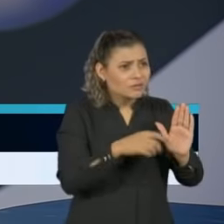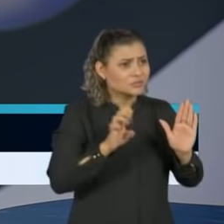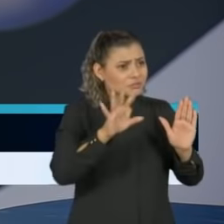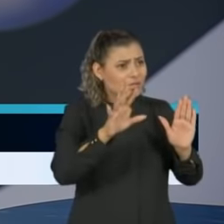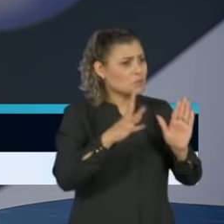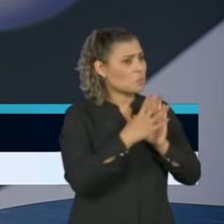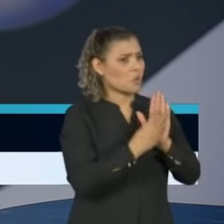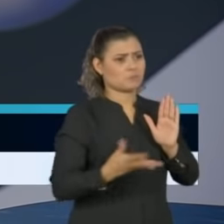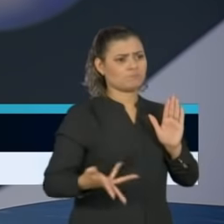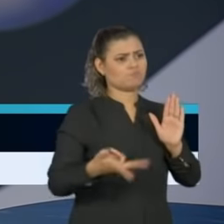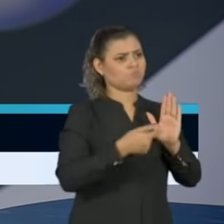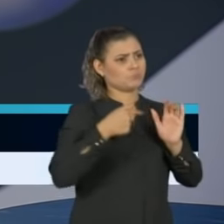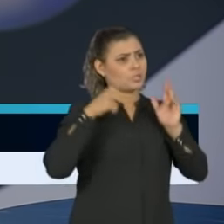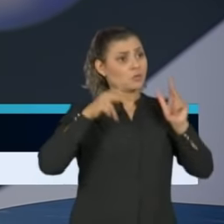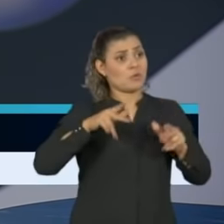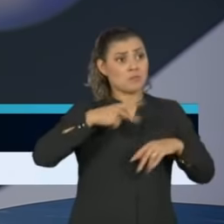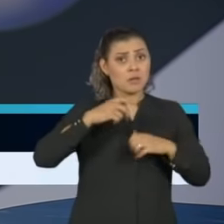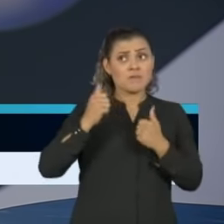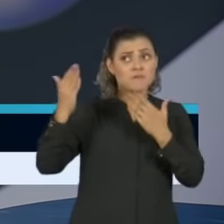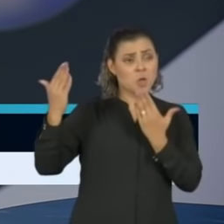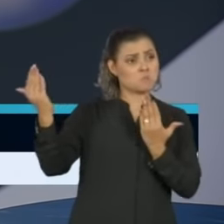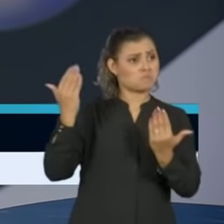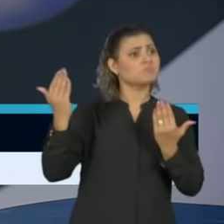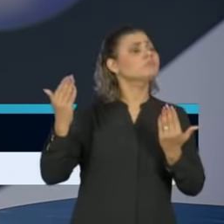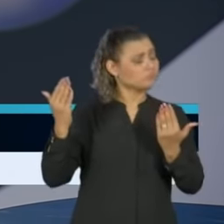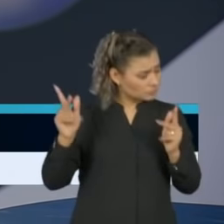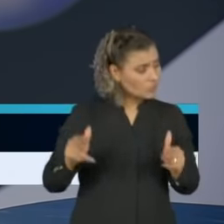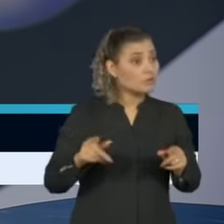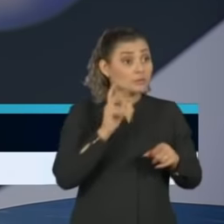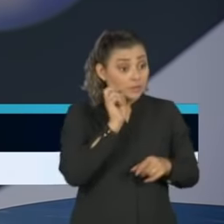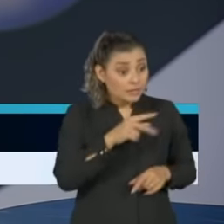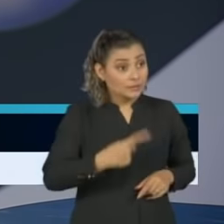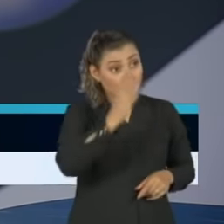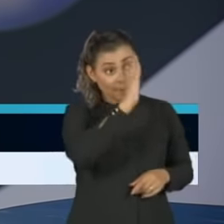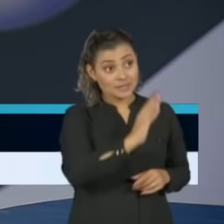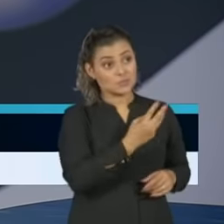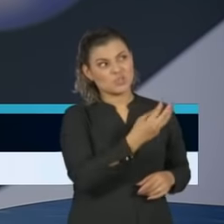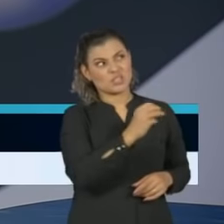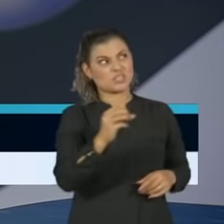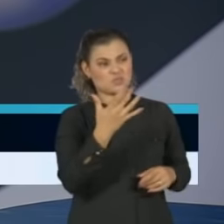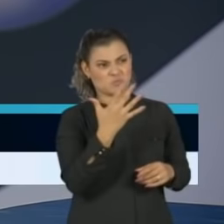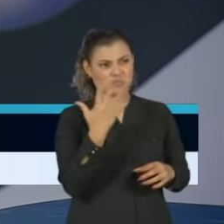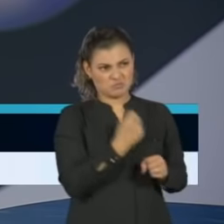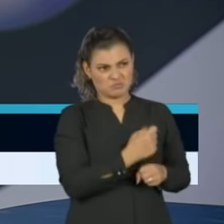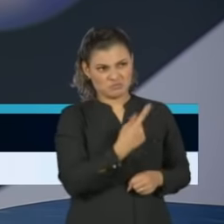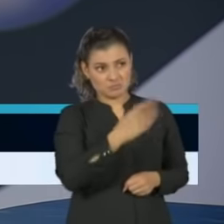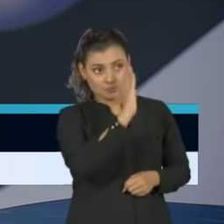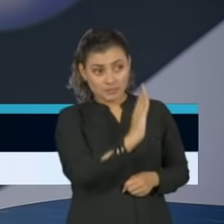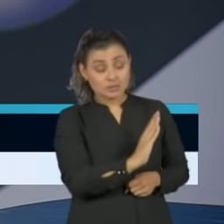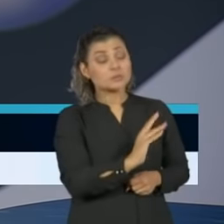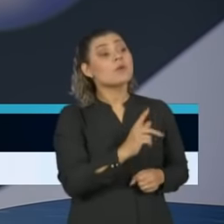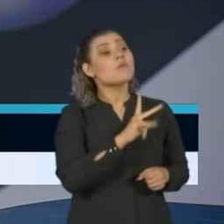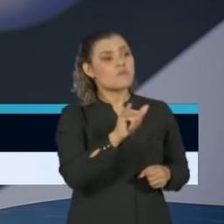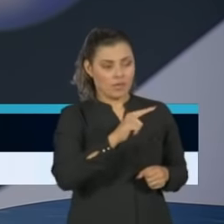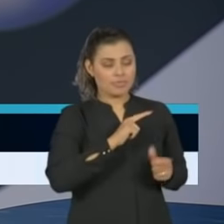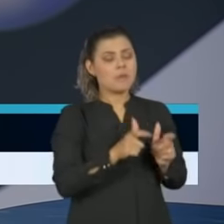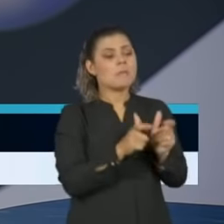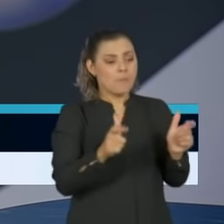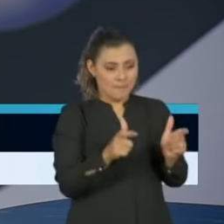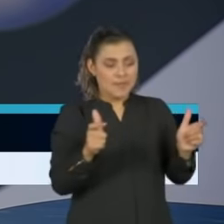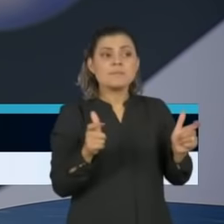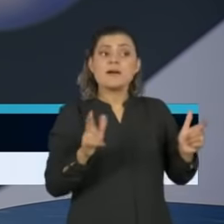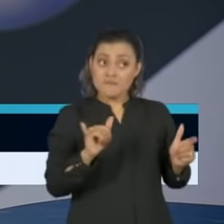mundial. Porque a gente está vendo a gente está agora com 300 casos no Brasil inteiro, mais ou menos, esse número vai começar a dobrar, vai ter um tempo de dobra agora.